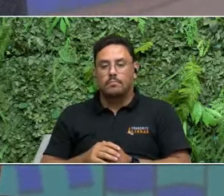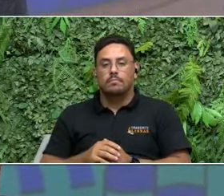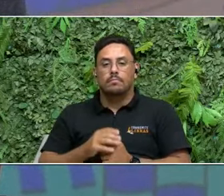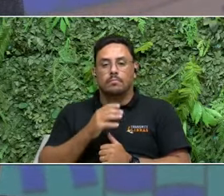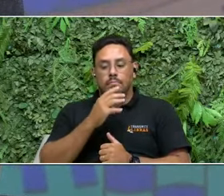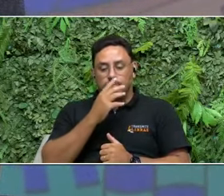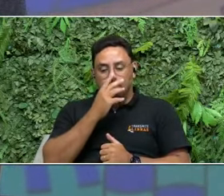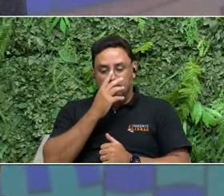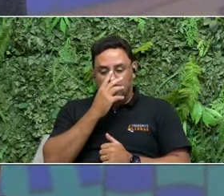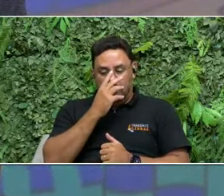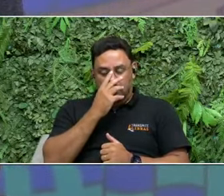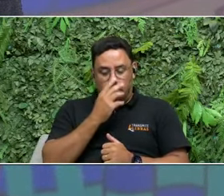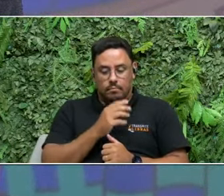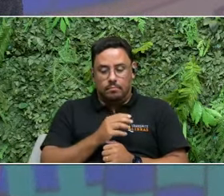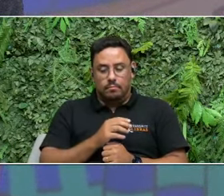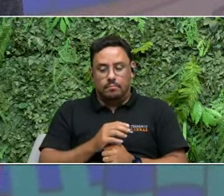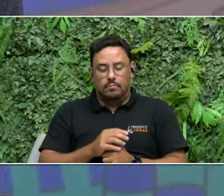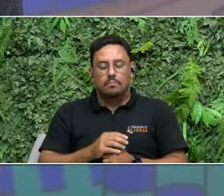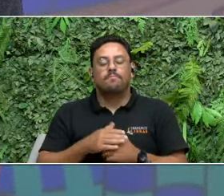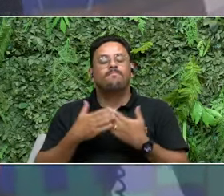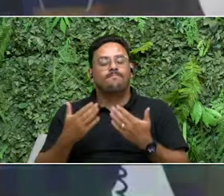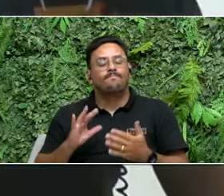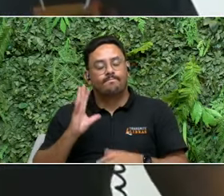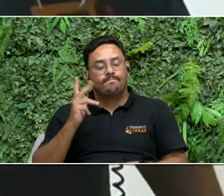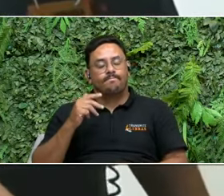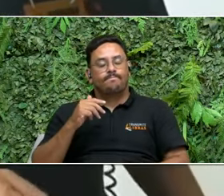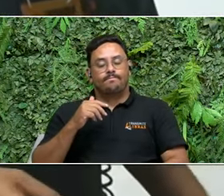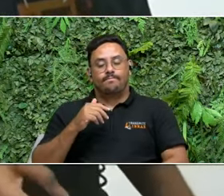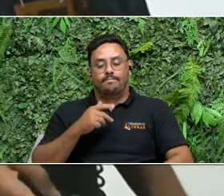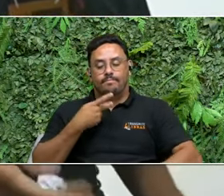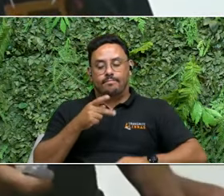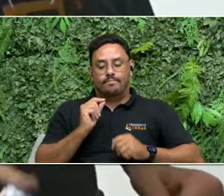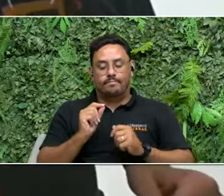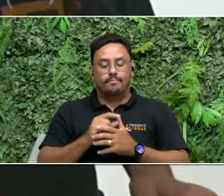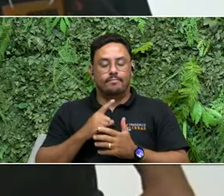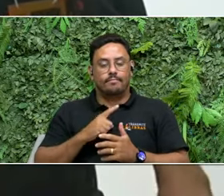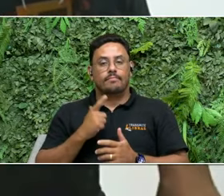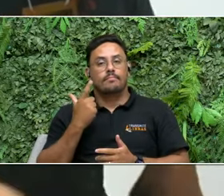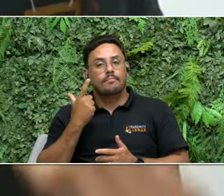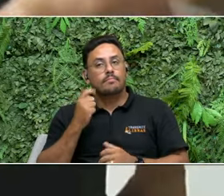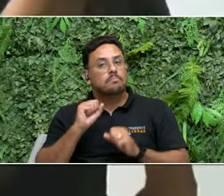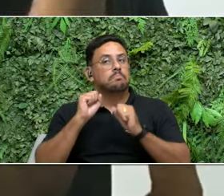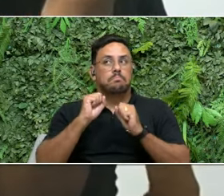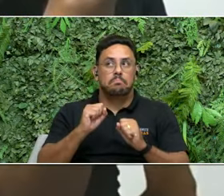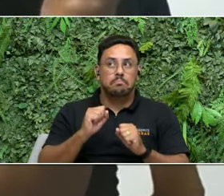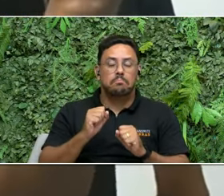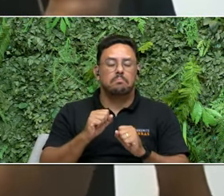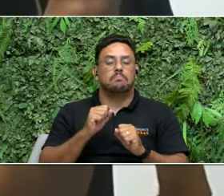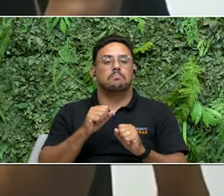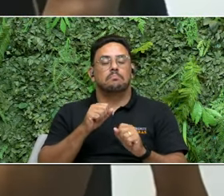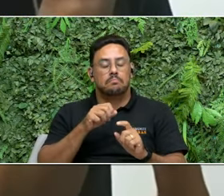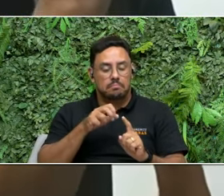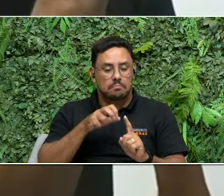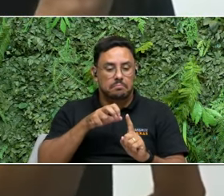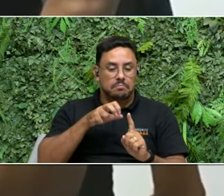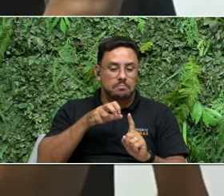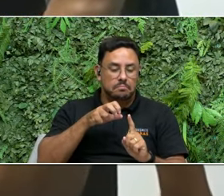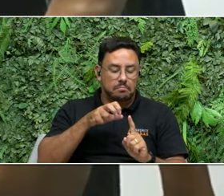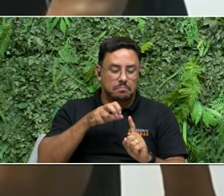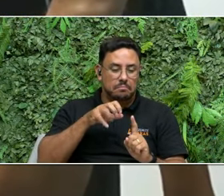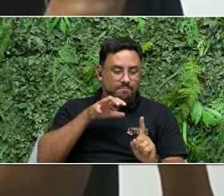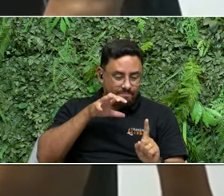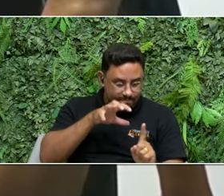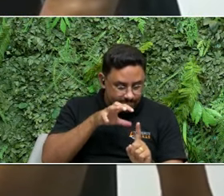Gilbert Ô Bob quando você tem uma possibilidade de massacrar o seu adversário seu rival